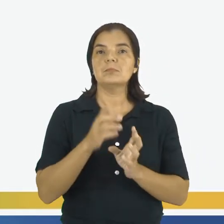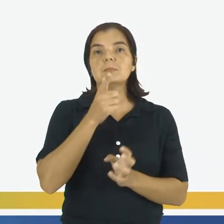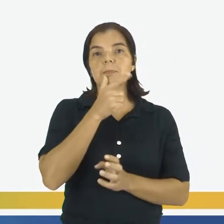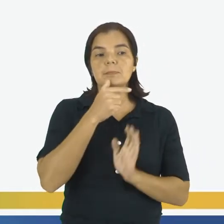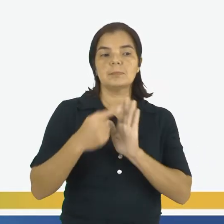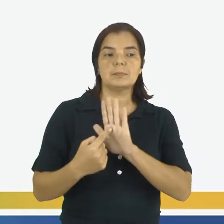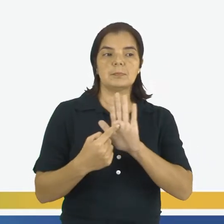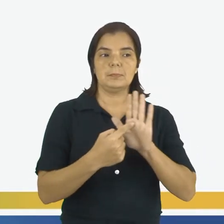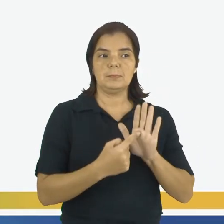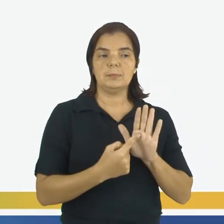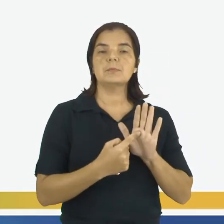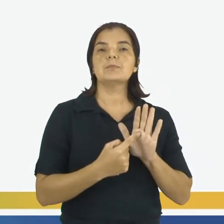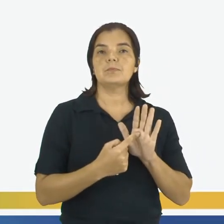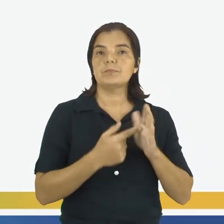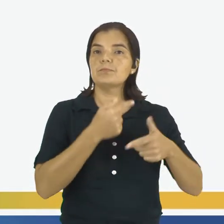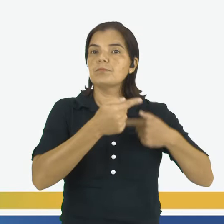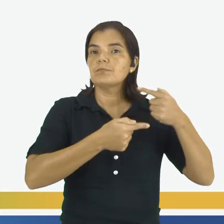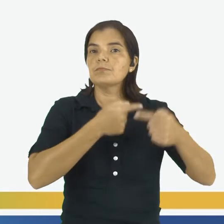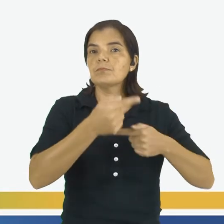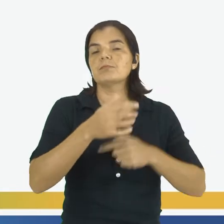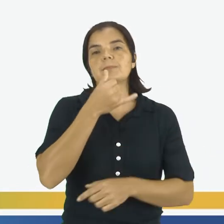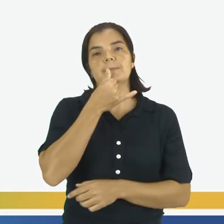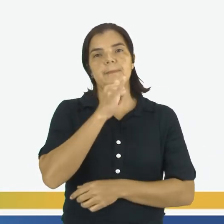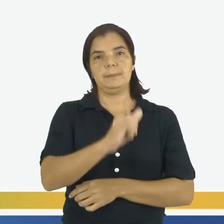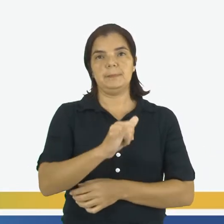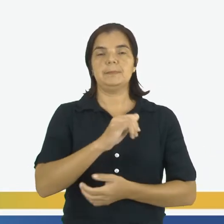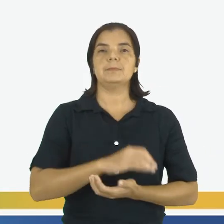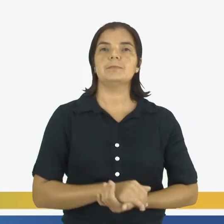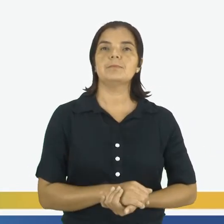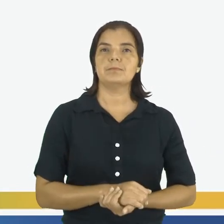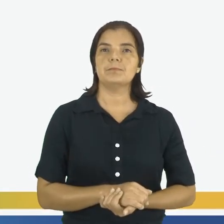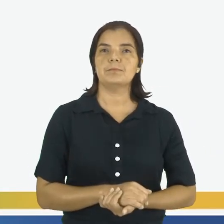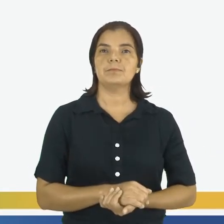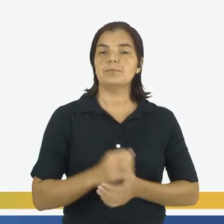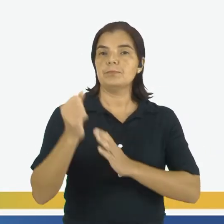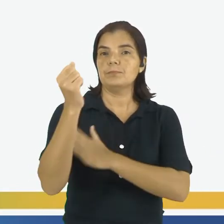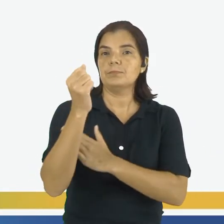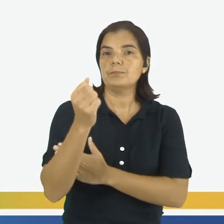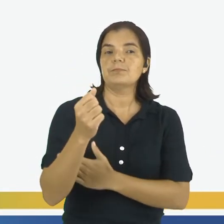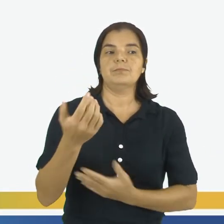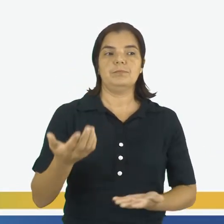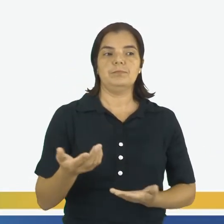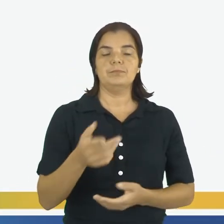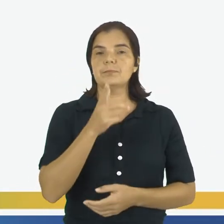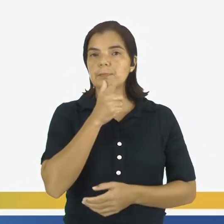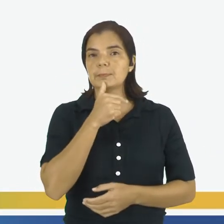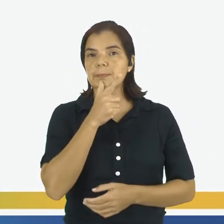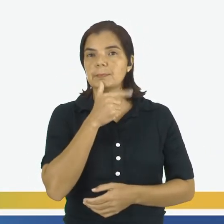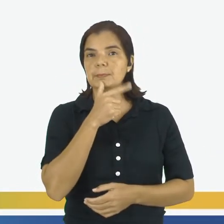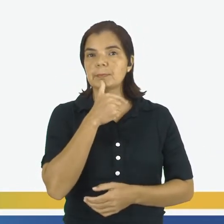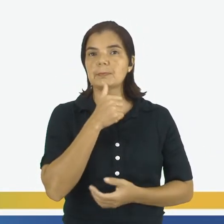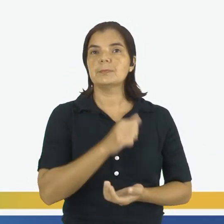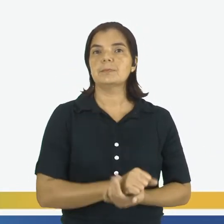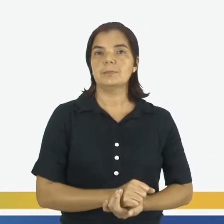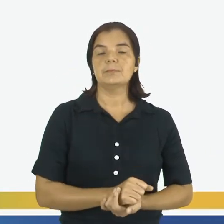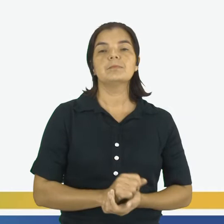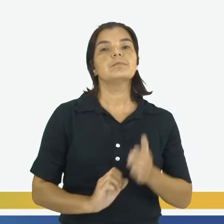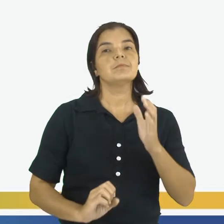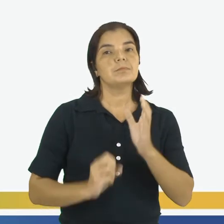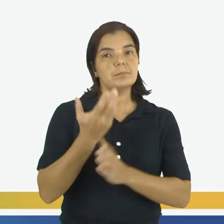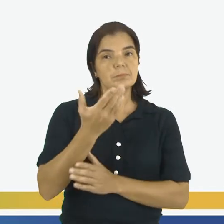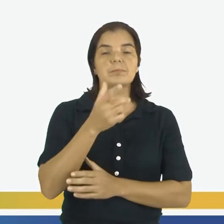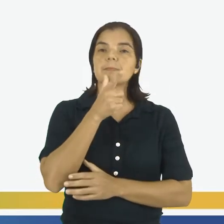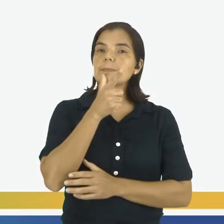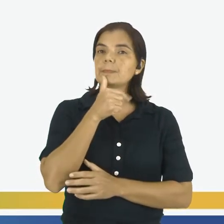ela é represada, ela acaba gerando energia. A força da água faz com que haja o surgimento